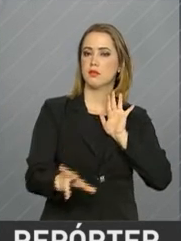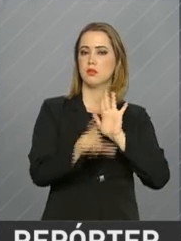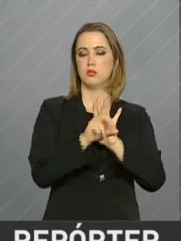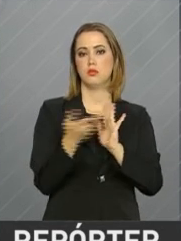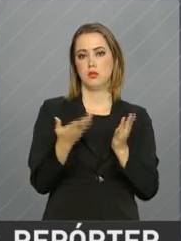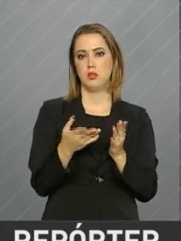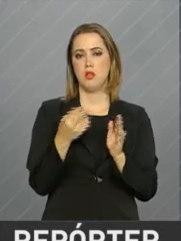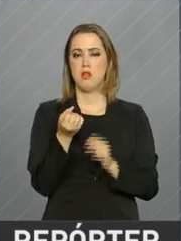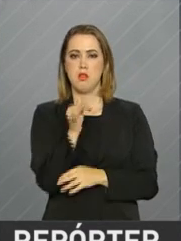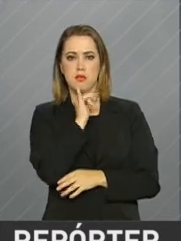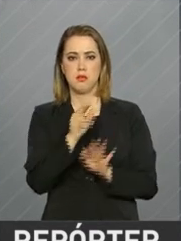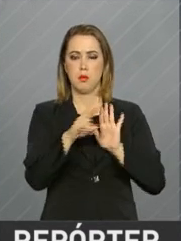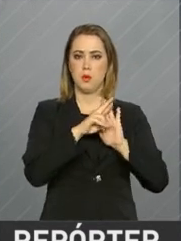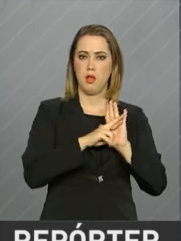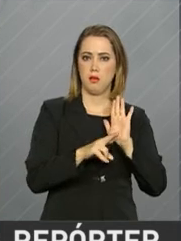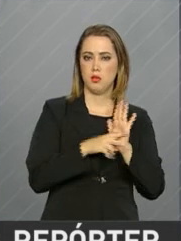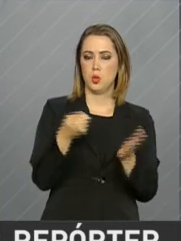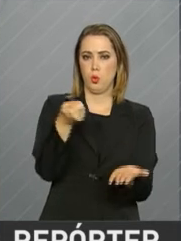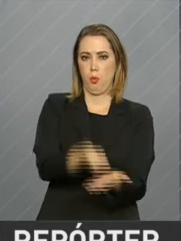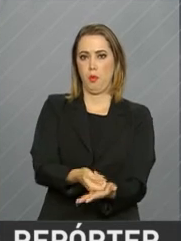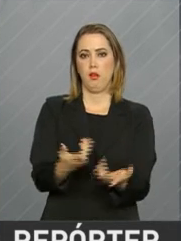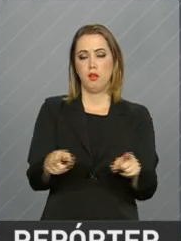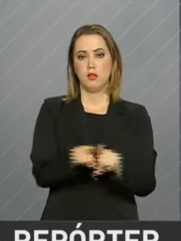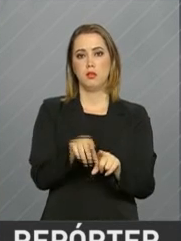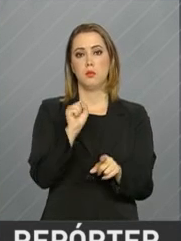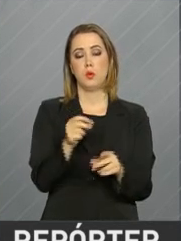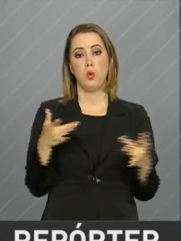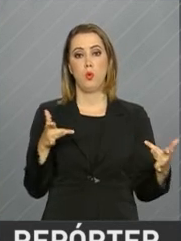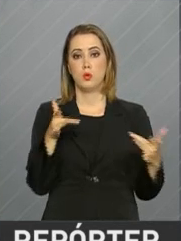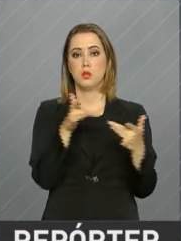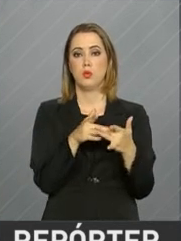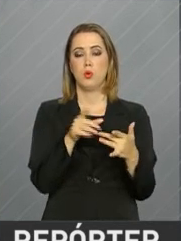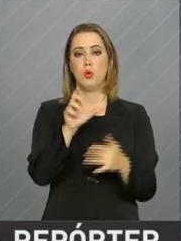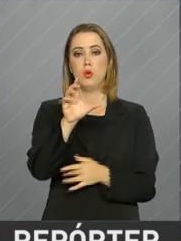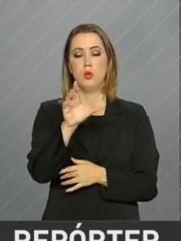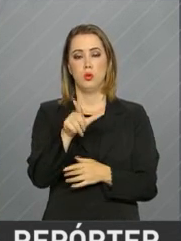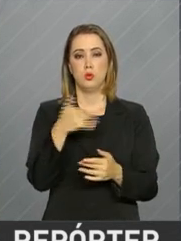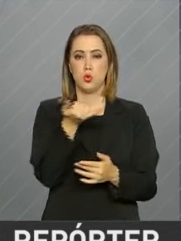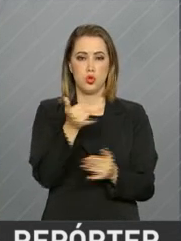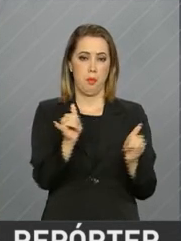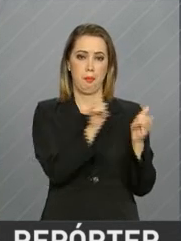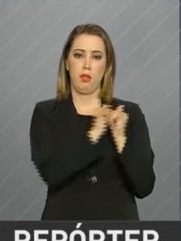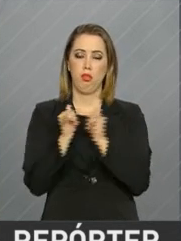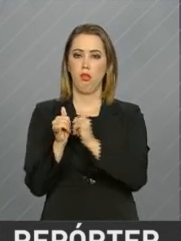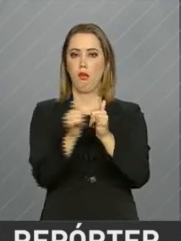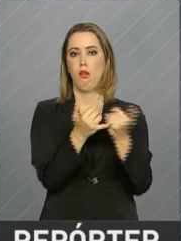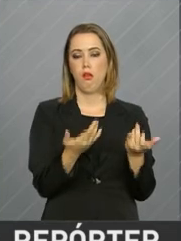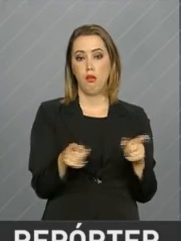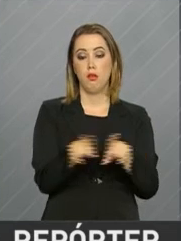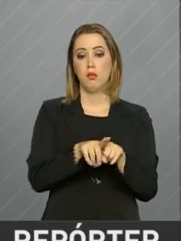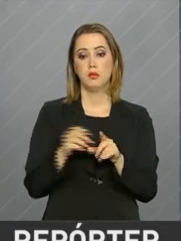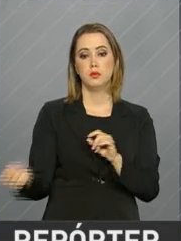como as regras do depósito remunerado os acordos de leniência com os bancos e mudança nas penalidades de instituições